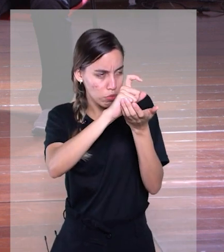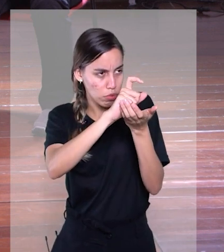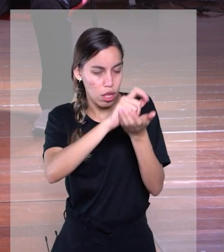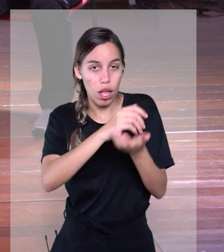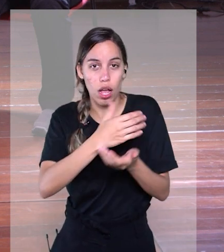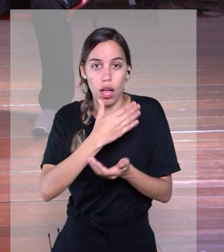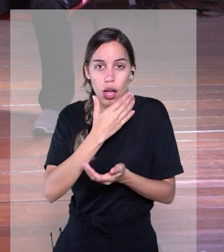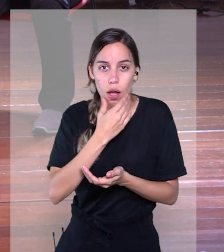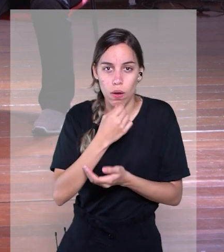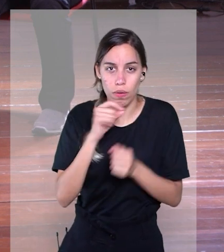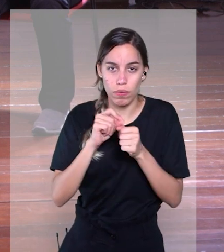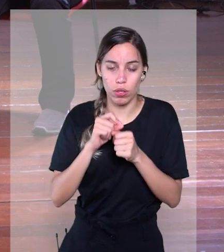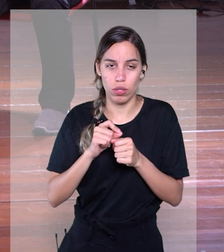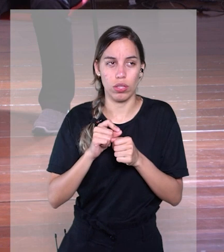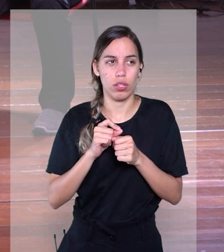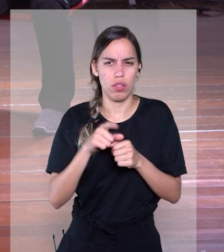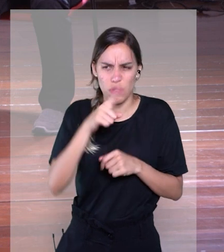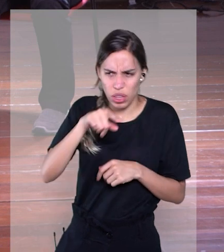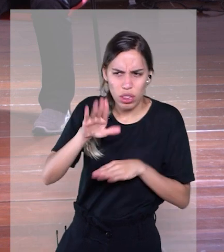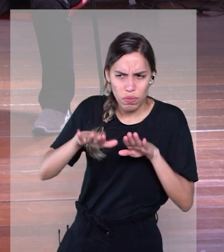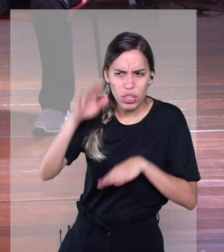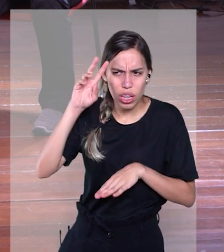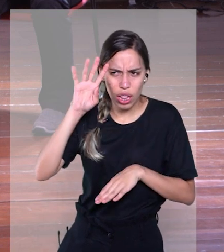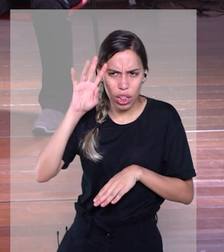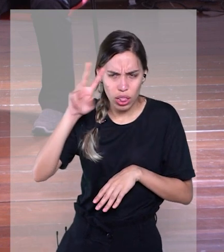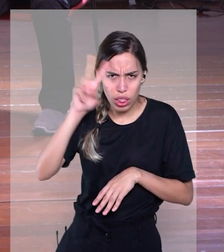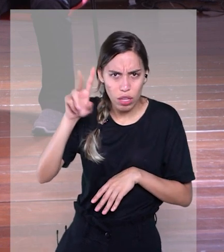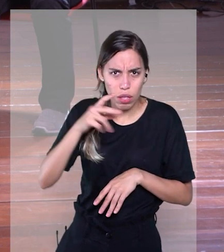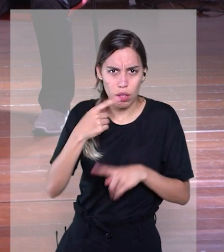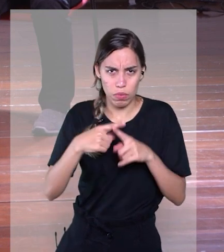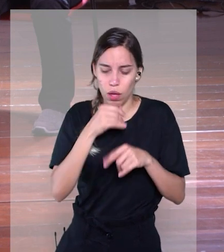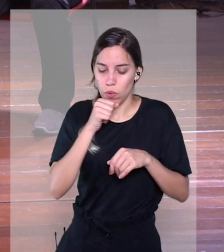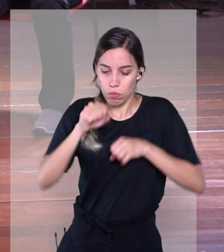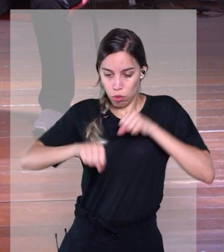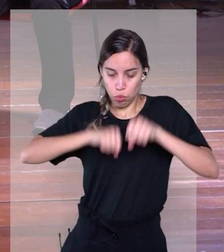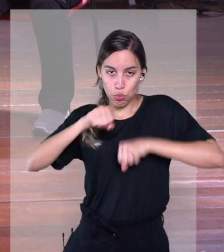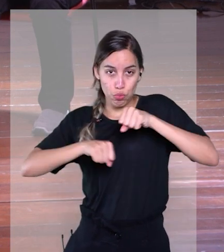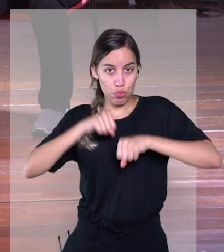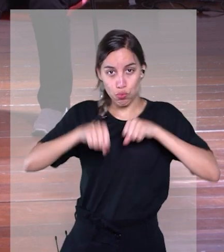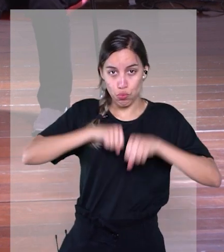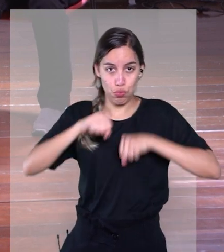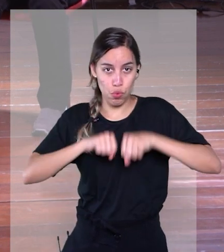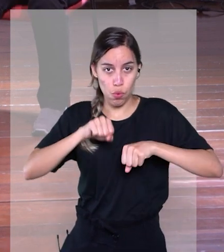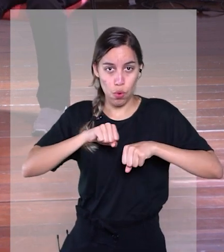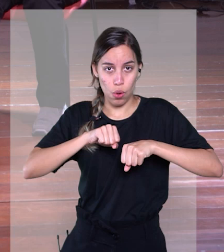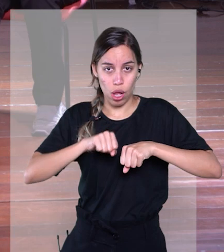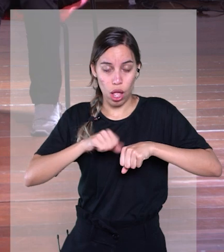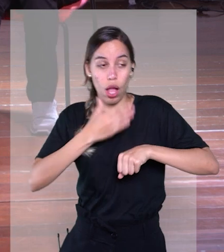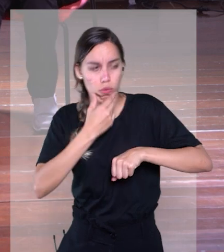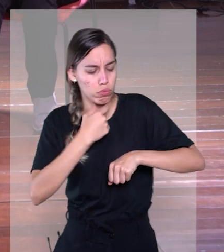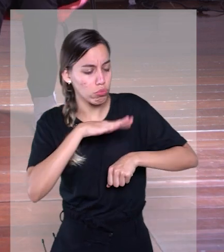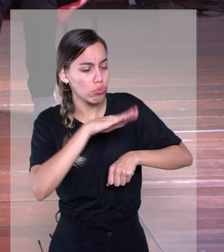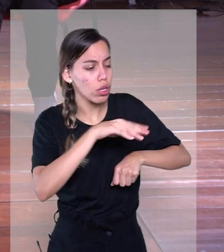devem se lembrar, é aquela fotografia do Carlos com o triciclo, que está aqui, não está? Na fotobiografia no final. Tá no